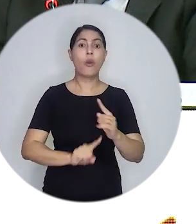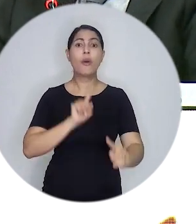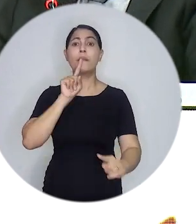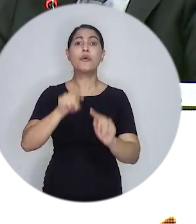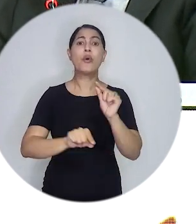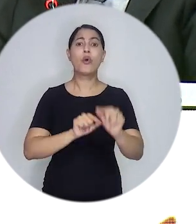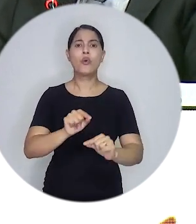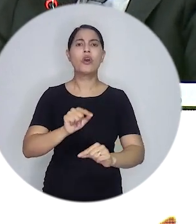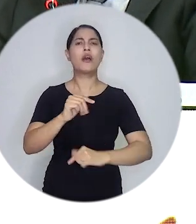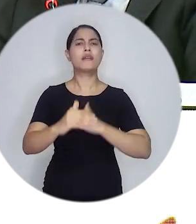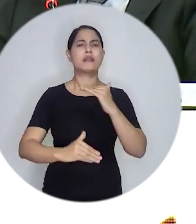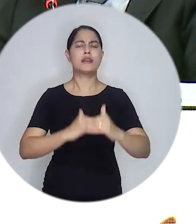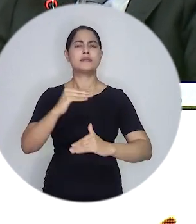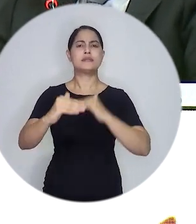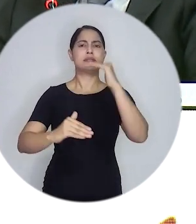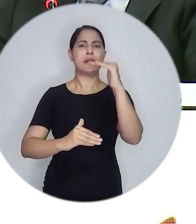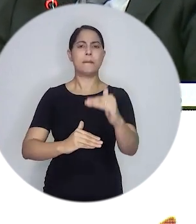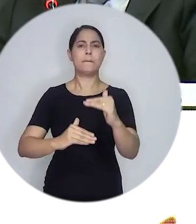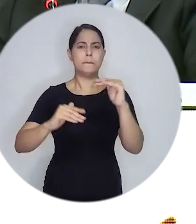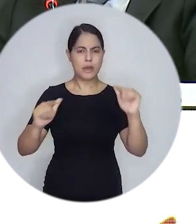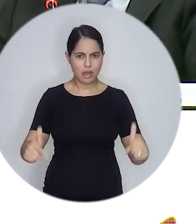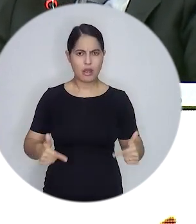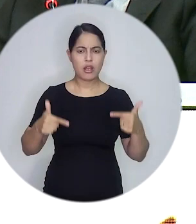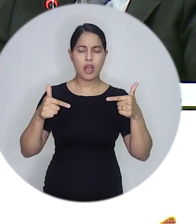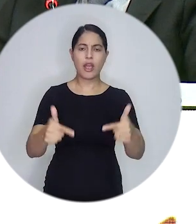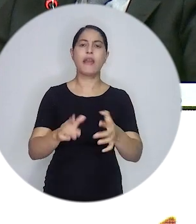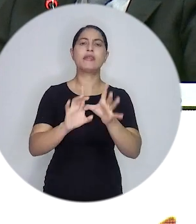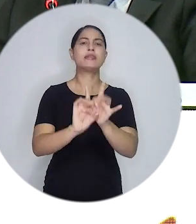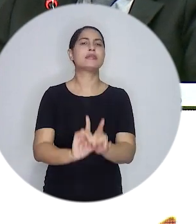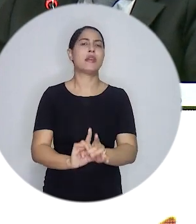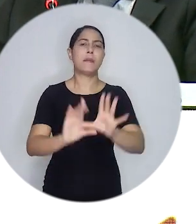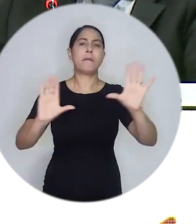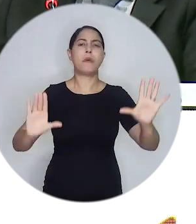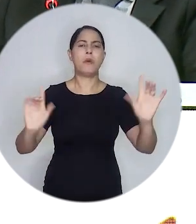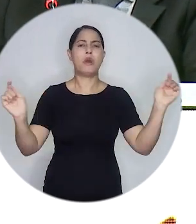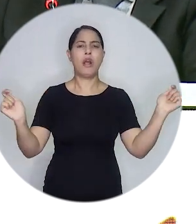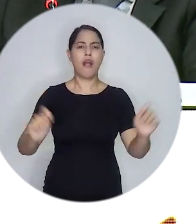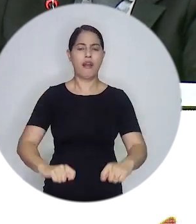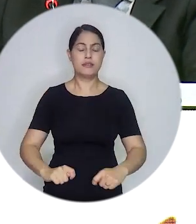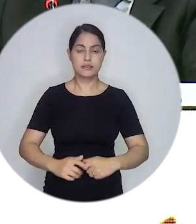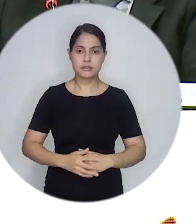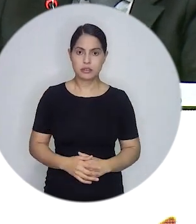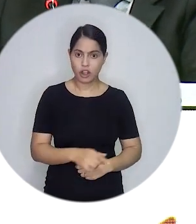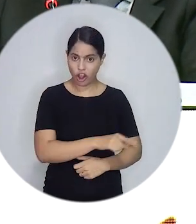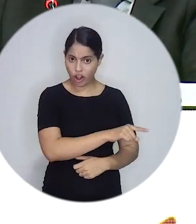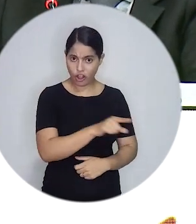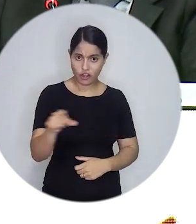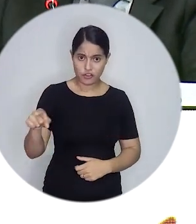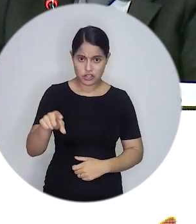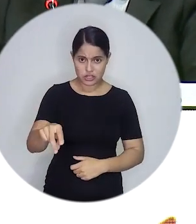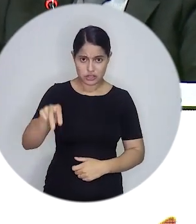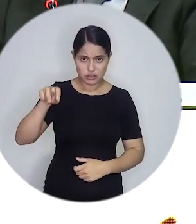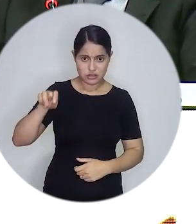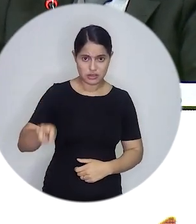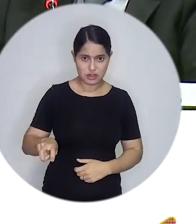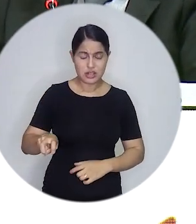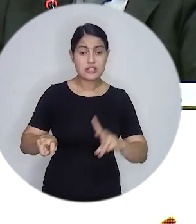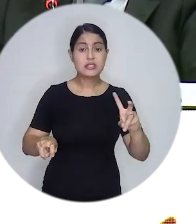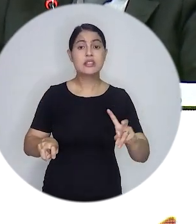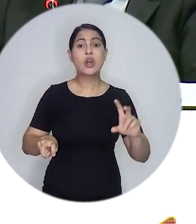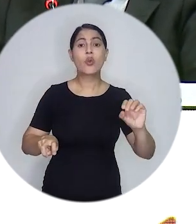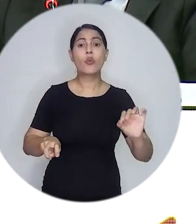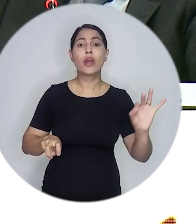é um sinônimo de crescimento, de lucratividade, de democracia. E hoje vocês estão sentados numa casa